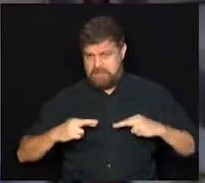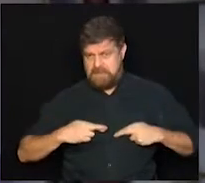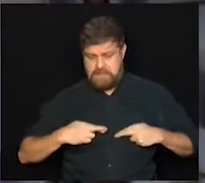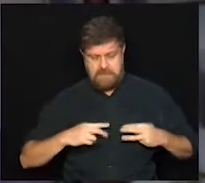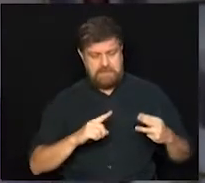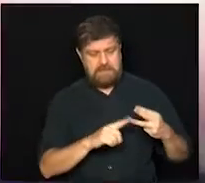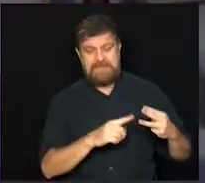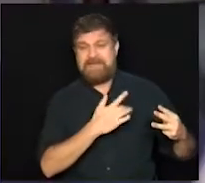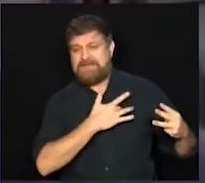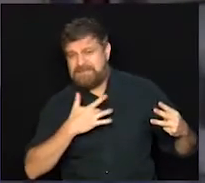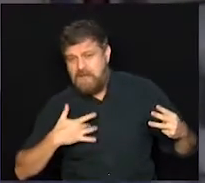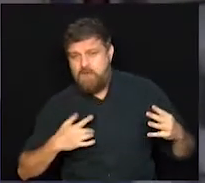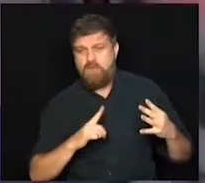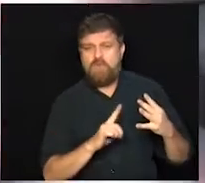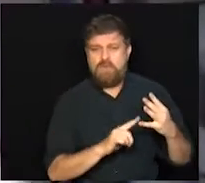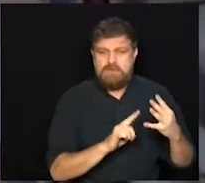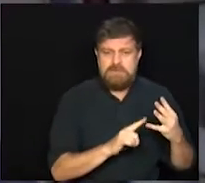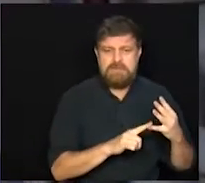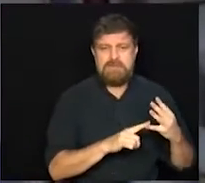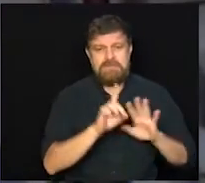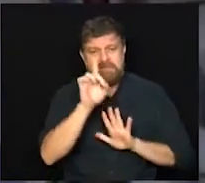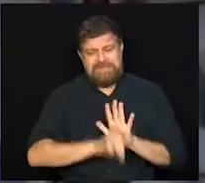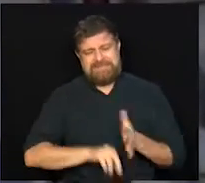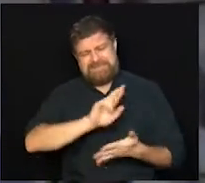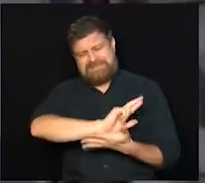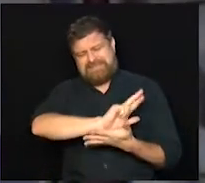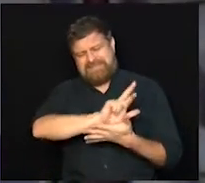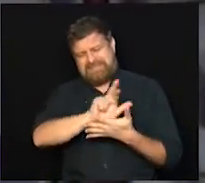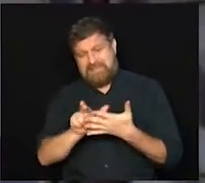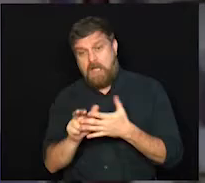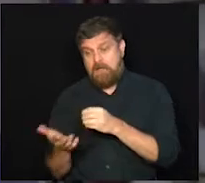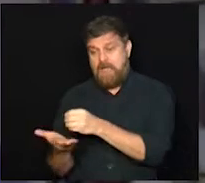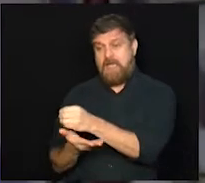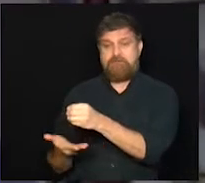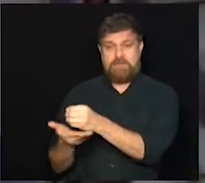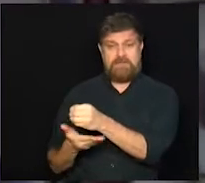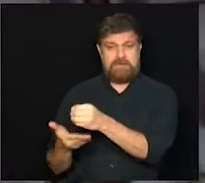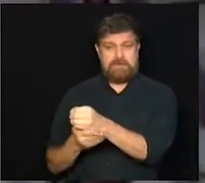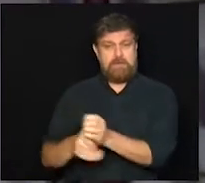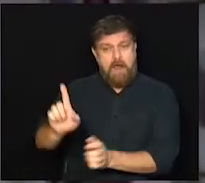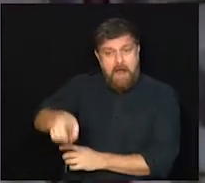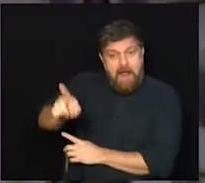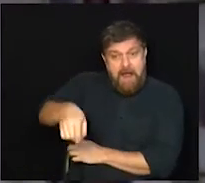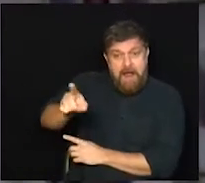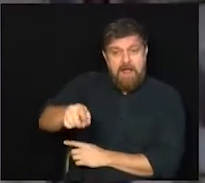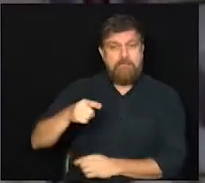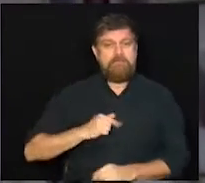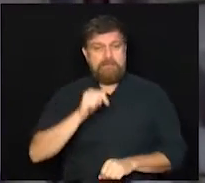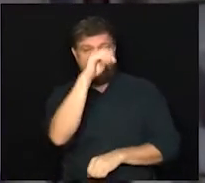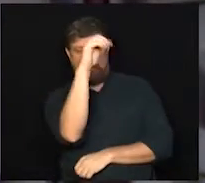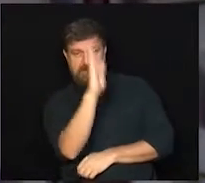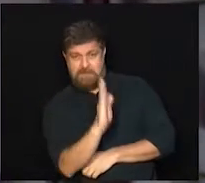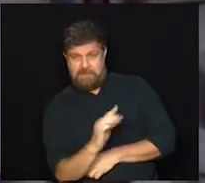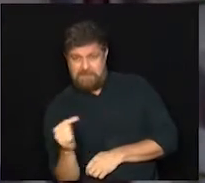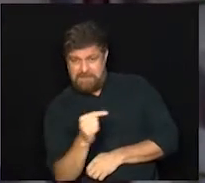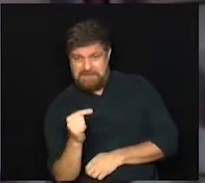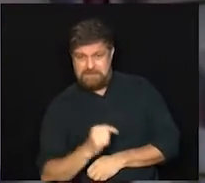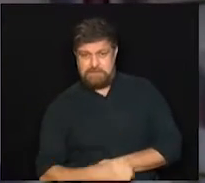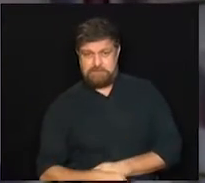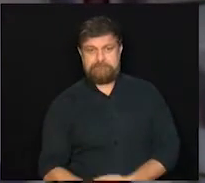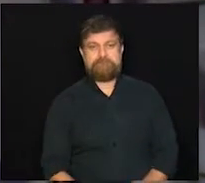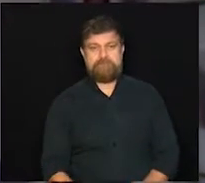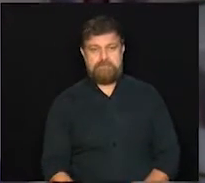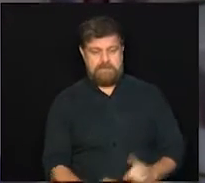direito à saúde, tem direito... Né? Então, isso que é fundamental. E o Brasil, a partir da sua